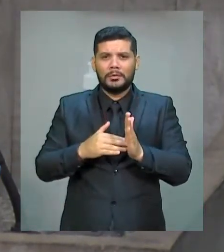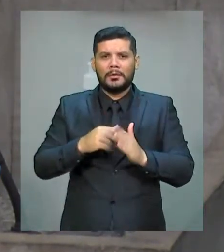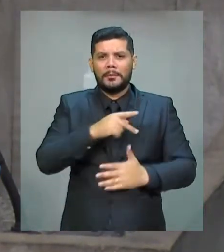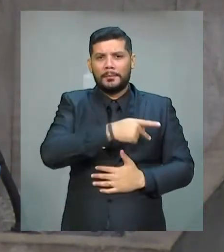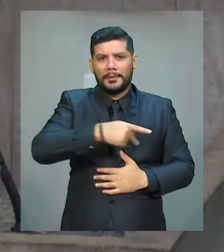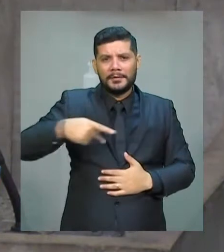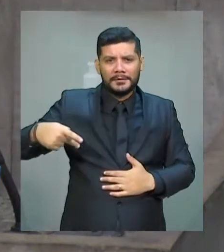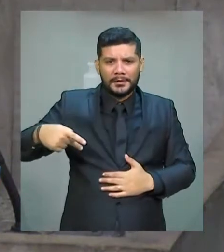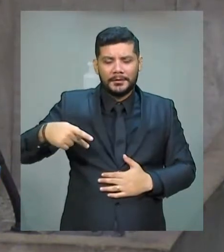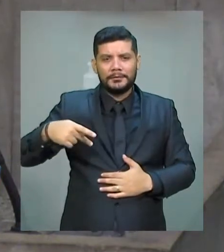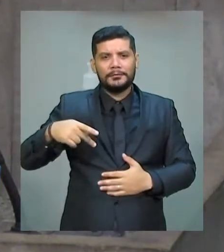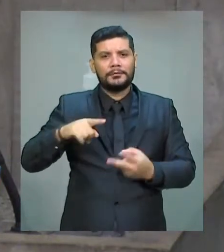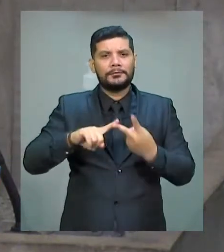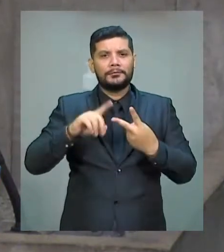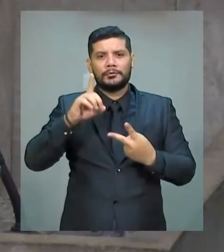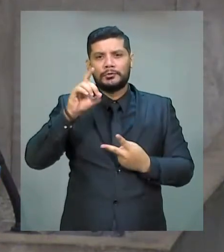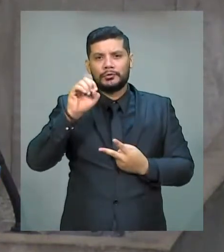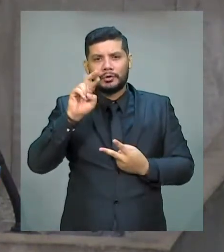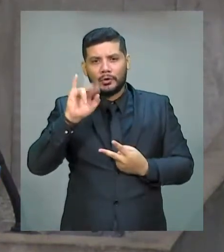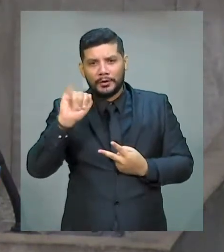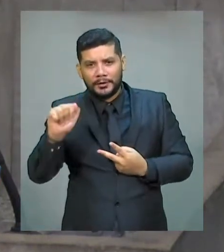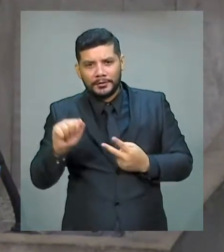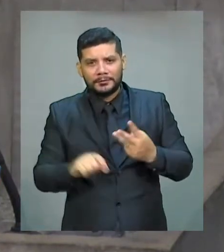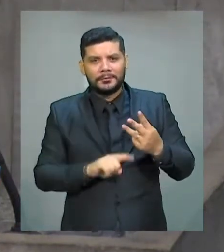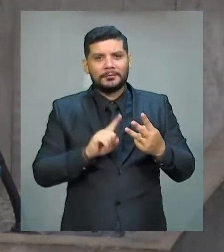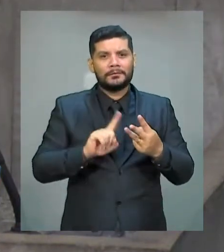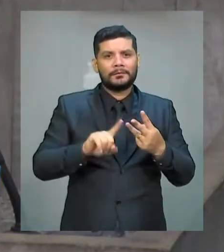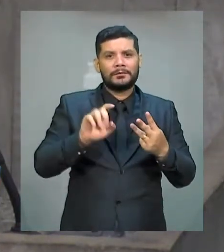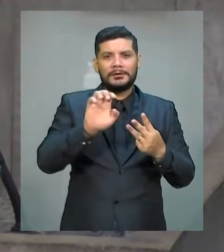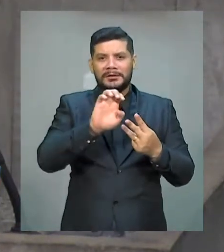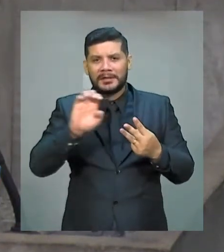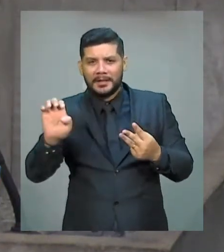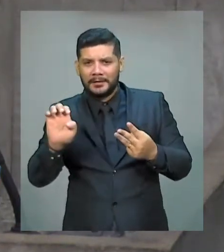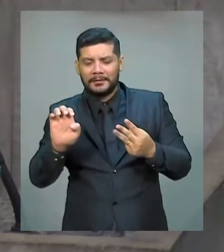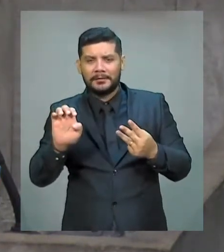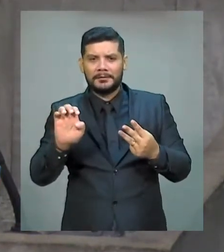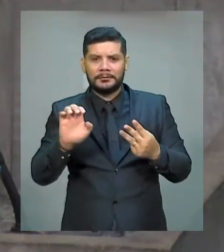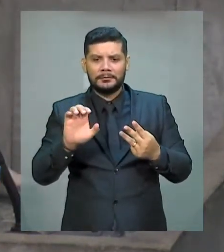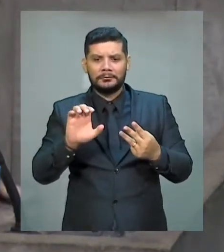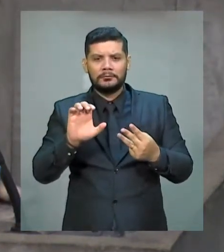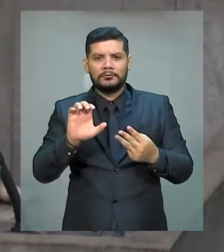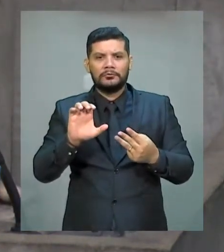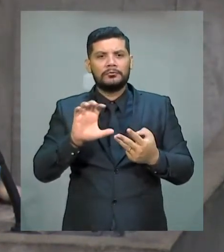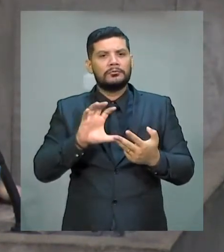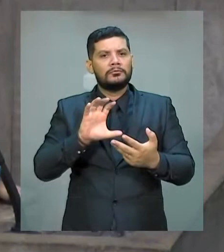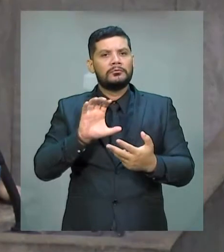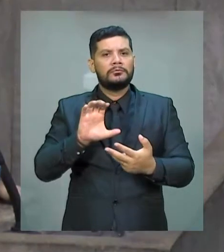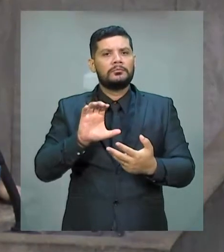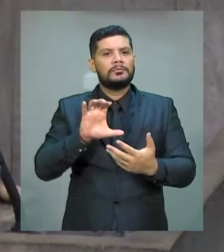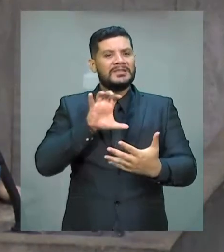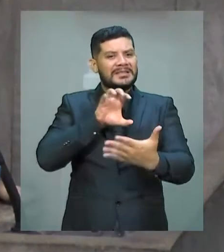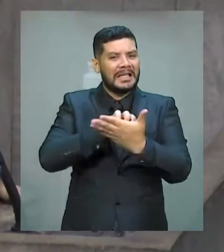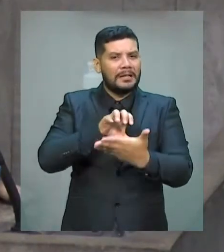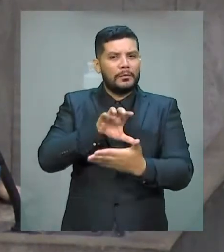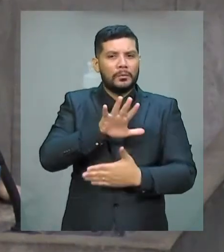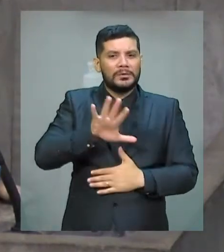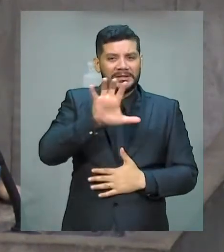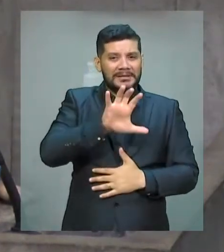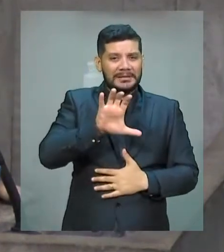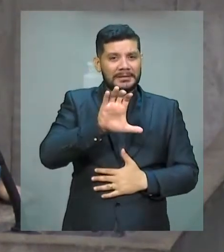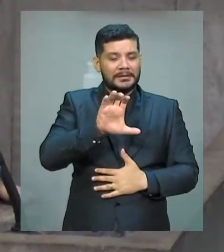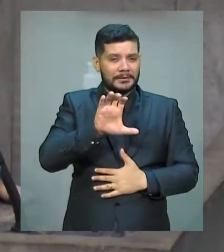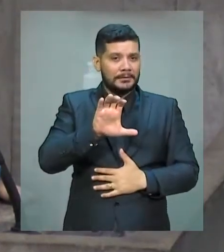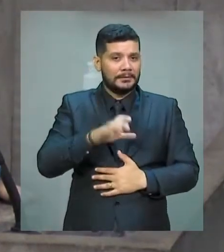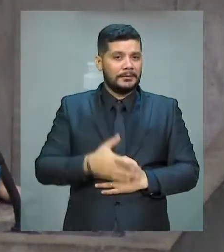Glória, da esquerda, do centro e de nós todos. Eu, hoje em dia, vendo